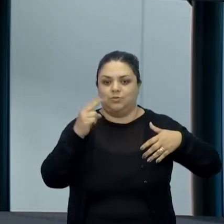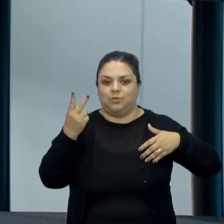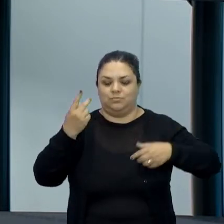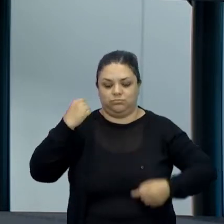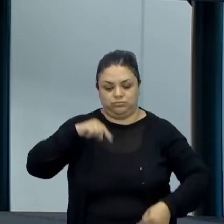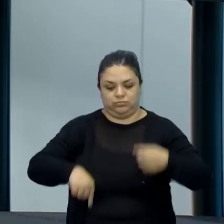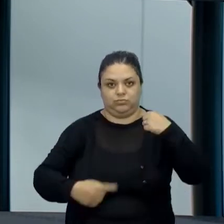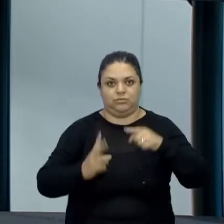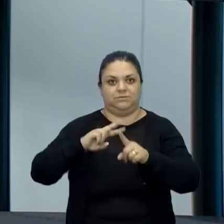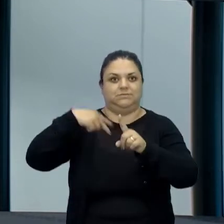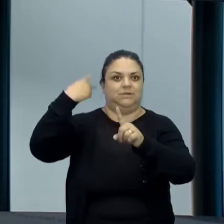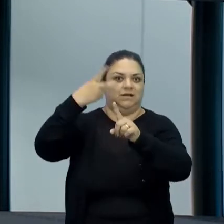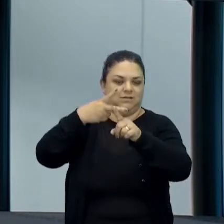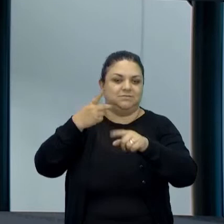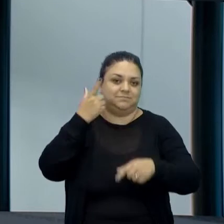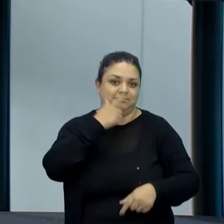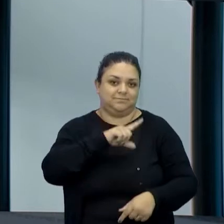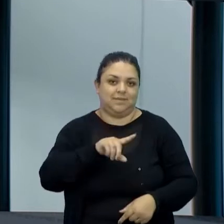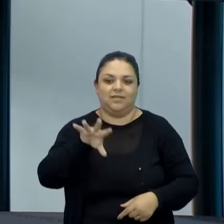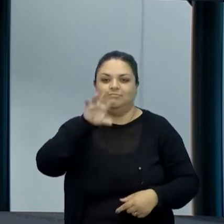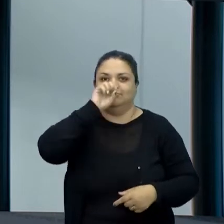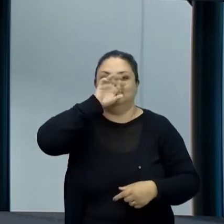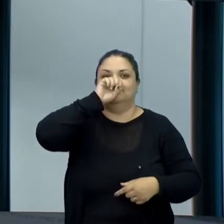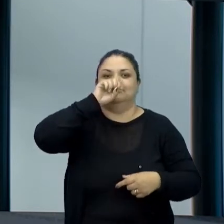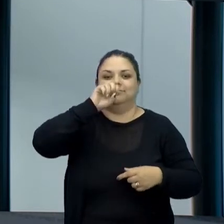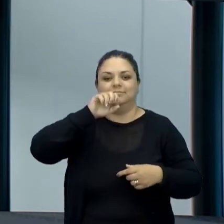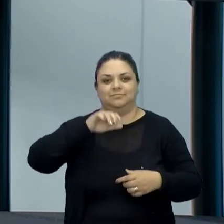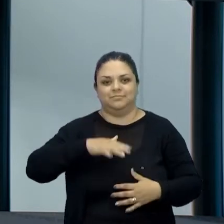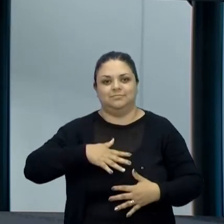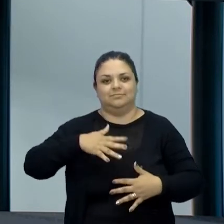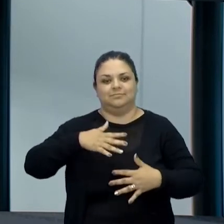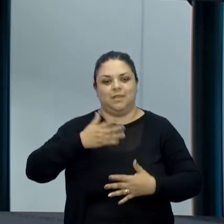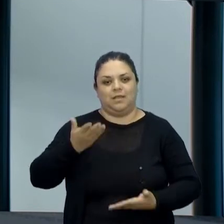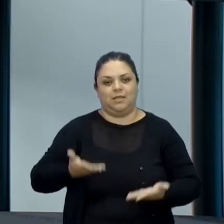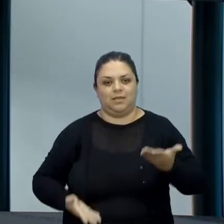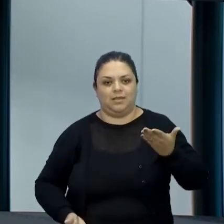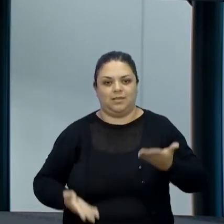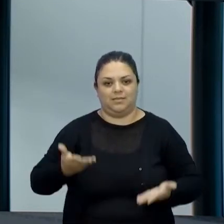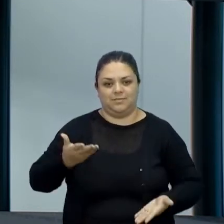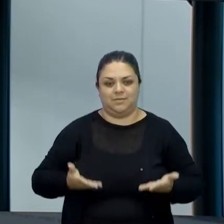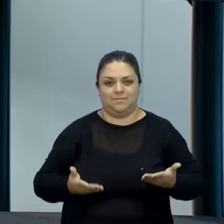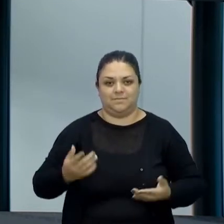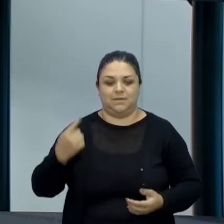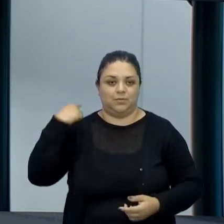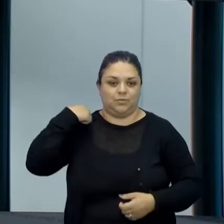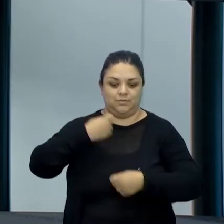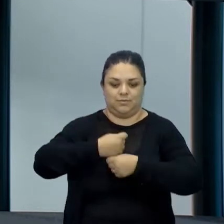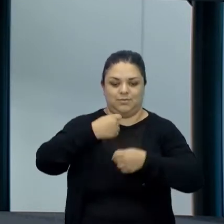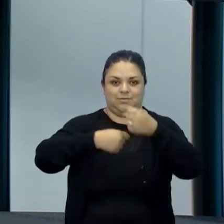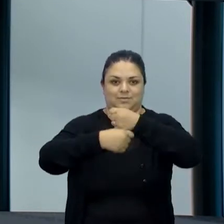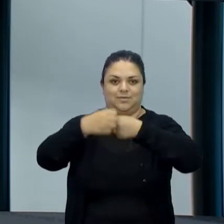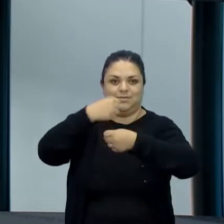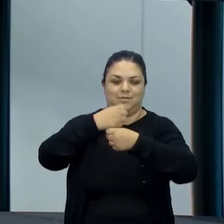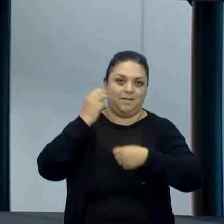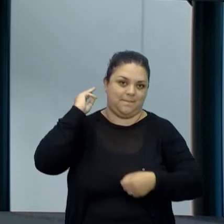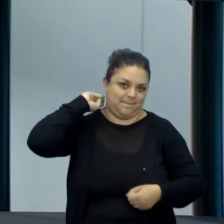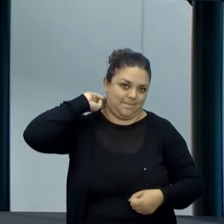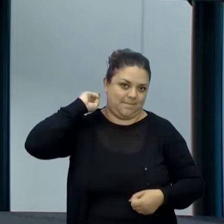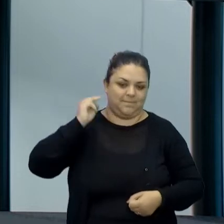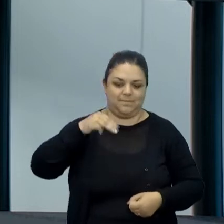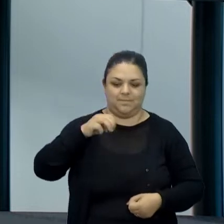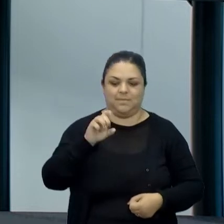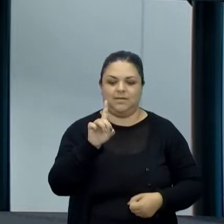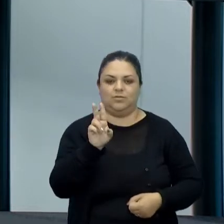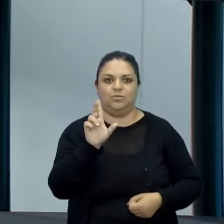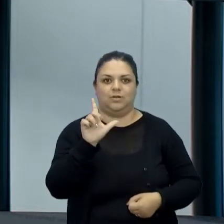disso. Então, o que acontece é que o nosso corpo, a nossa medula óssea, vai perceber que ela precisa produzir mais